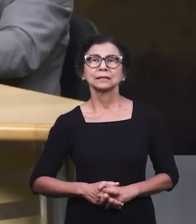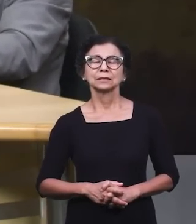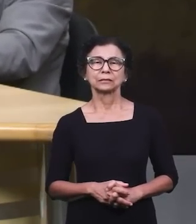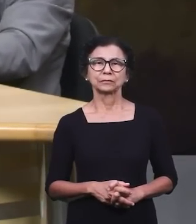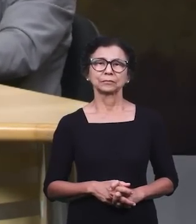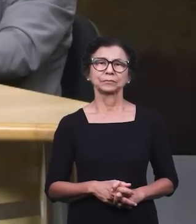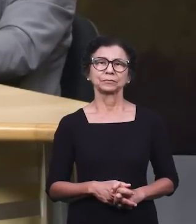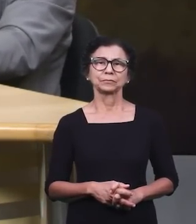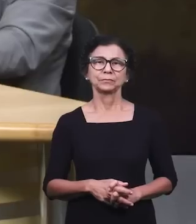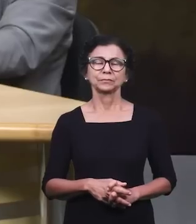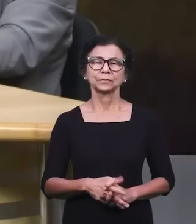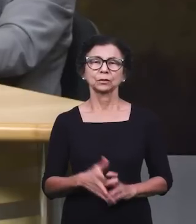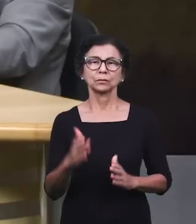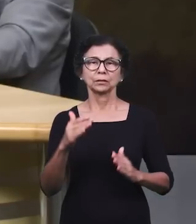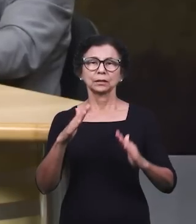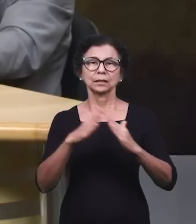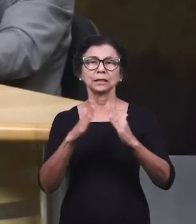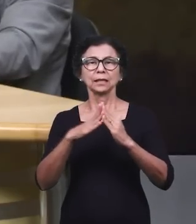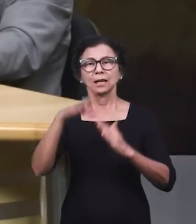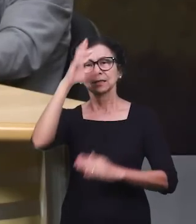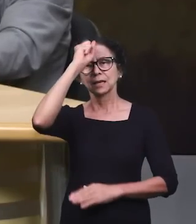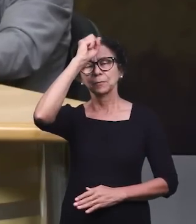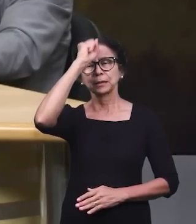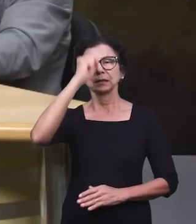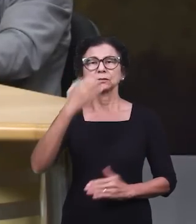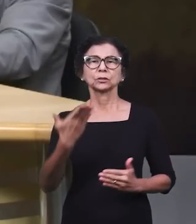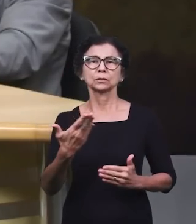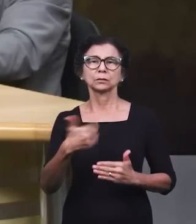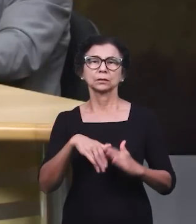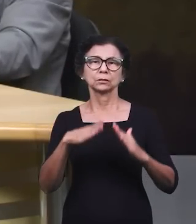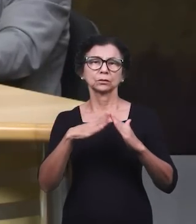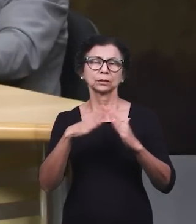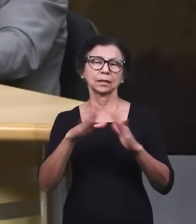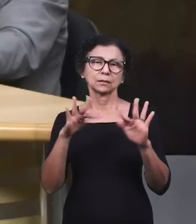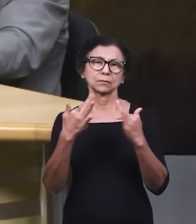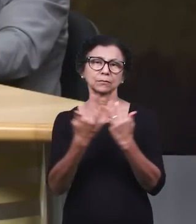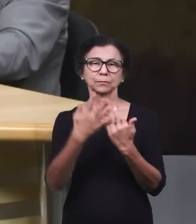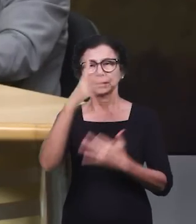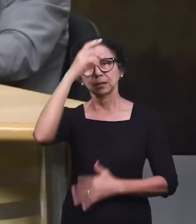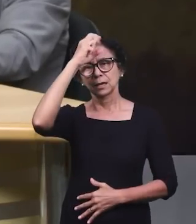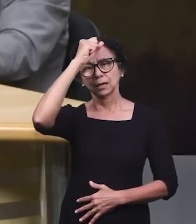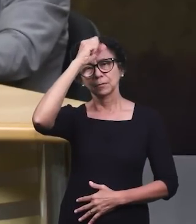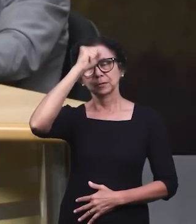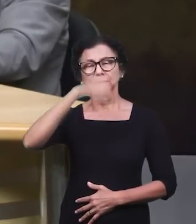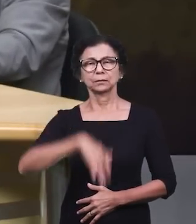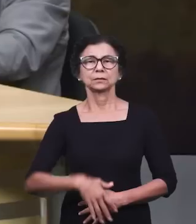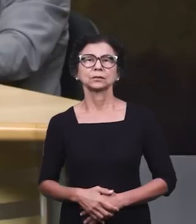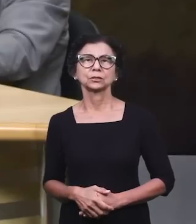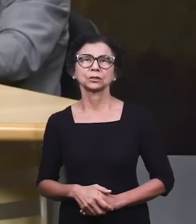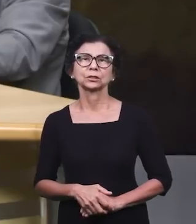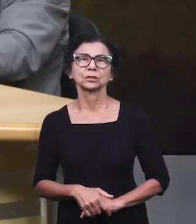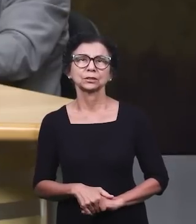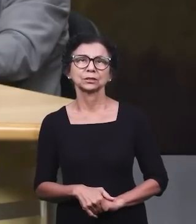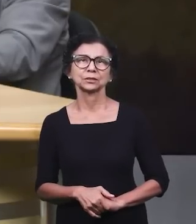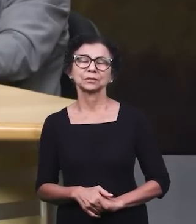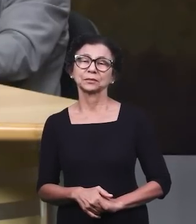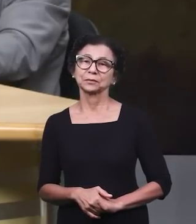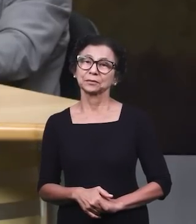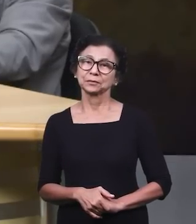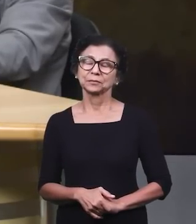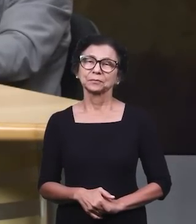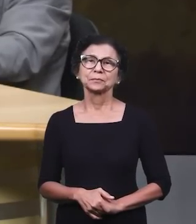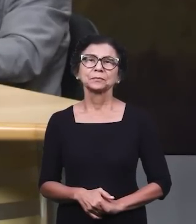estão dentro de casa. Eles vão se refletir. A igreja começa em casa, né? Exatamente. E o fato de ser um Abraão da vida não exclui isso,